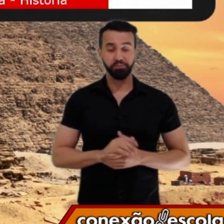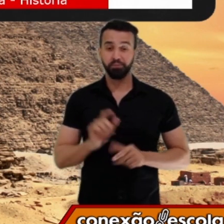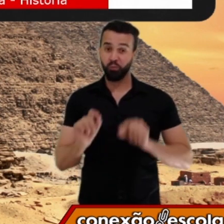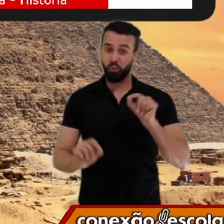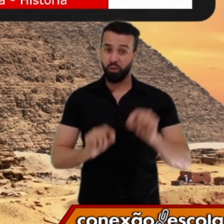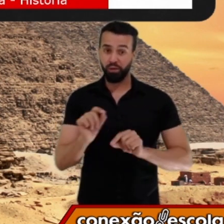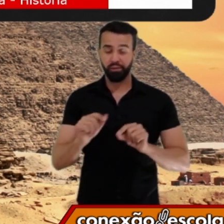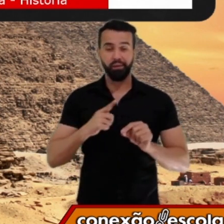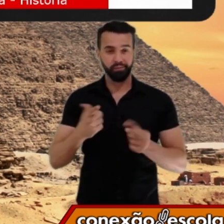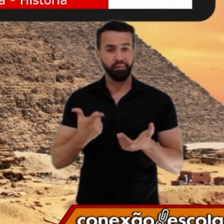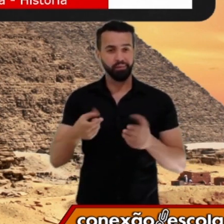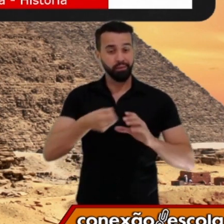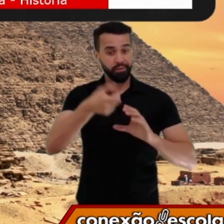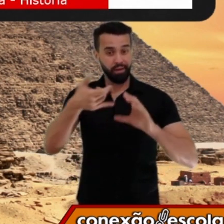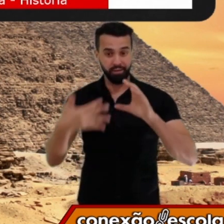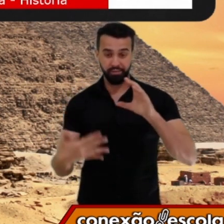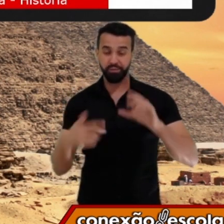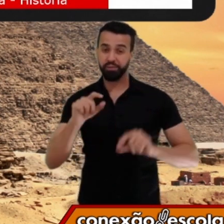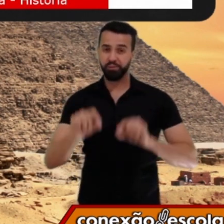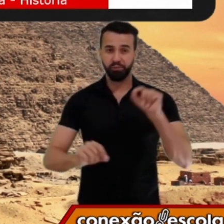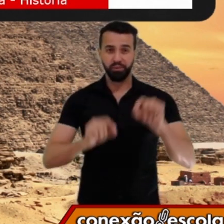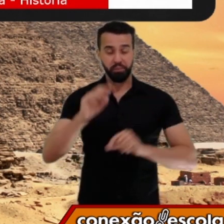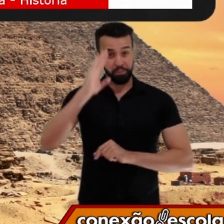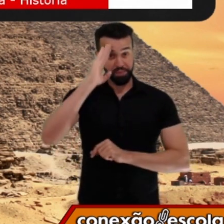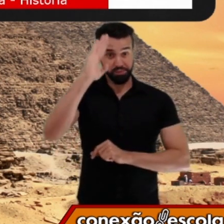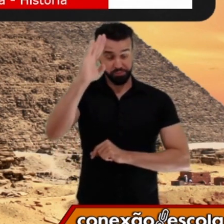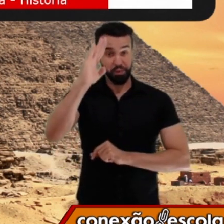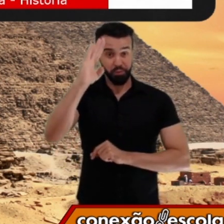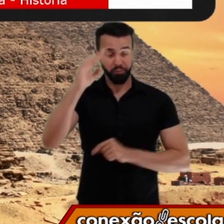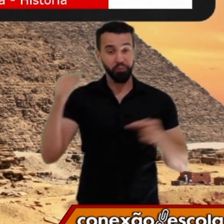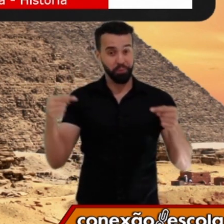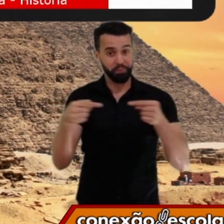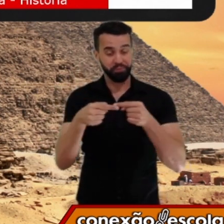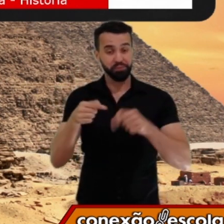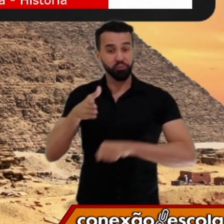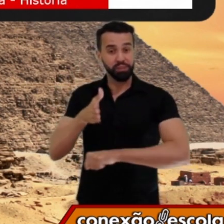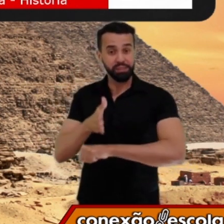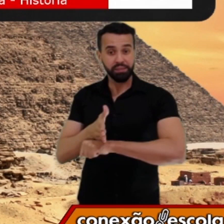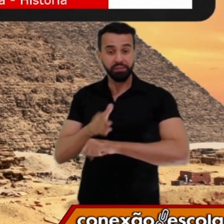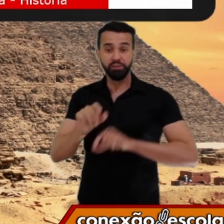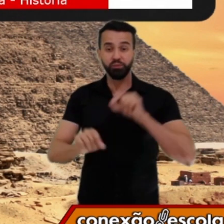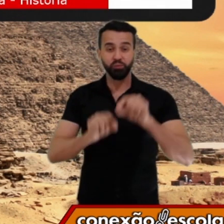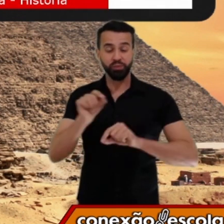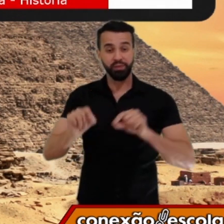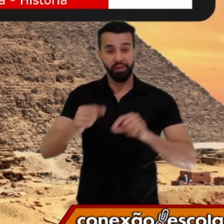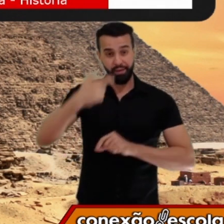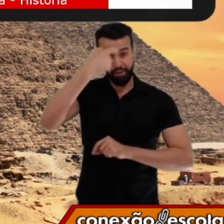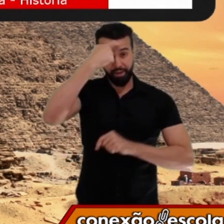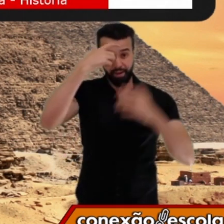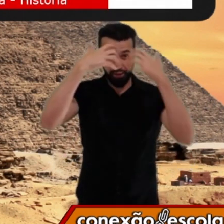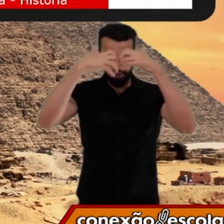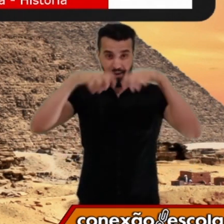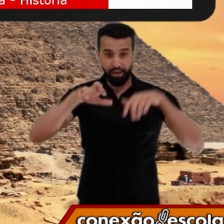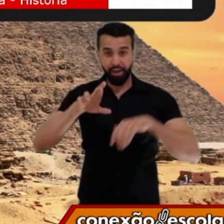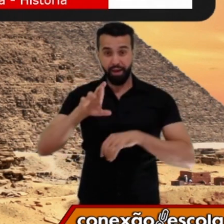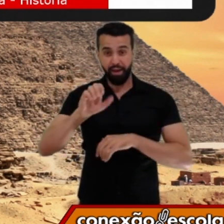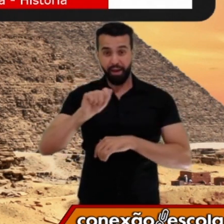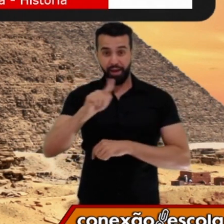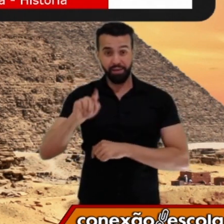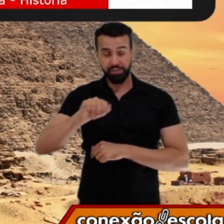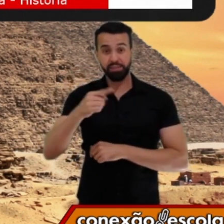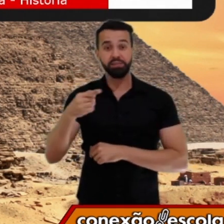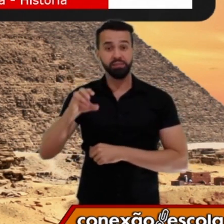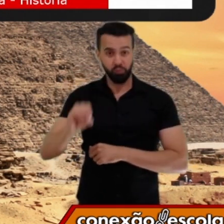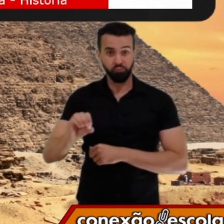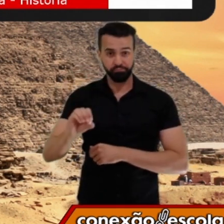também podemos citar como principais fatores para a modernidade está a razão. No século